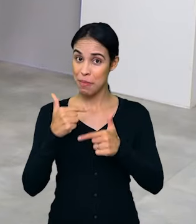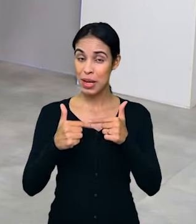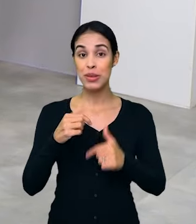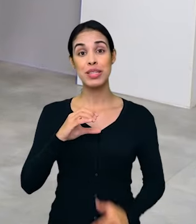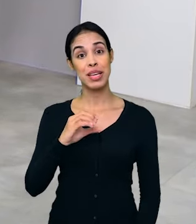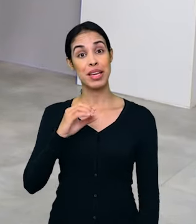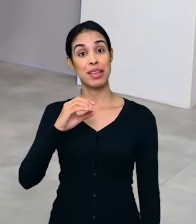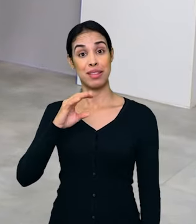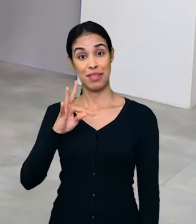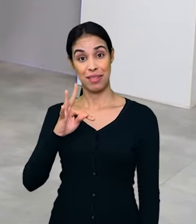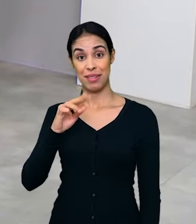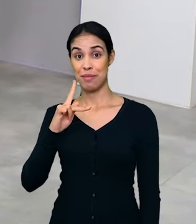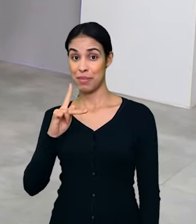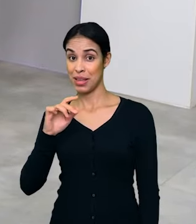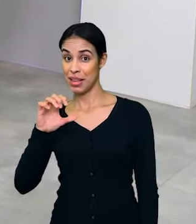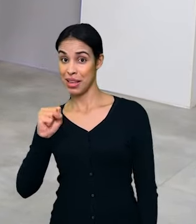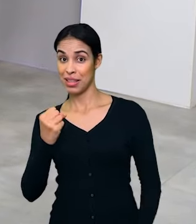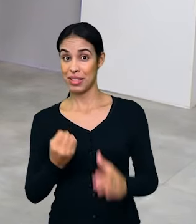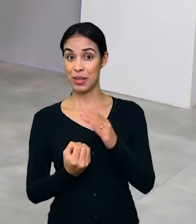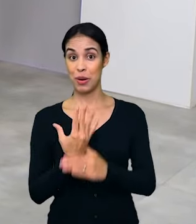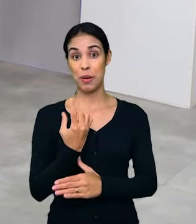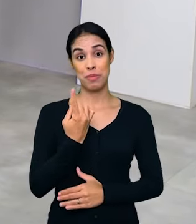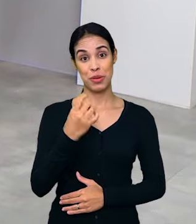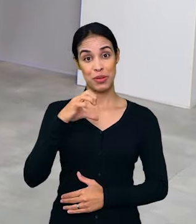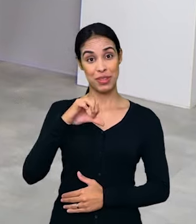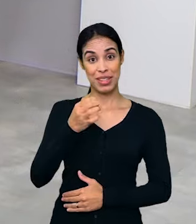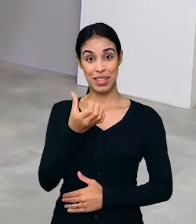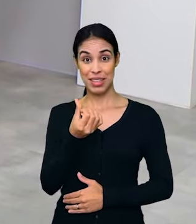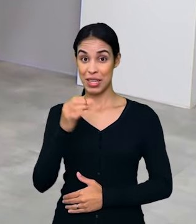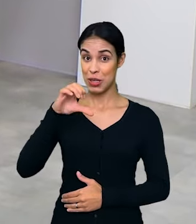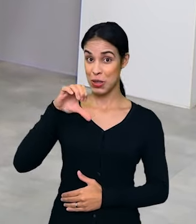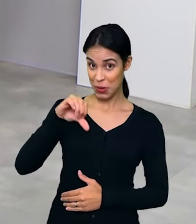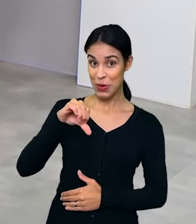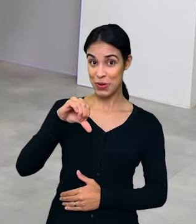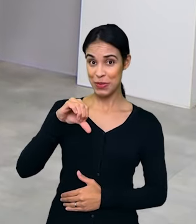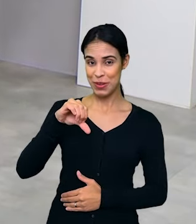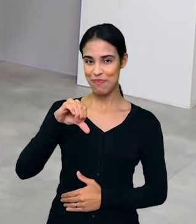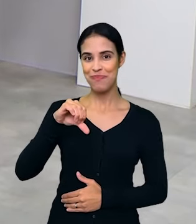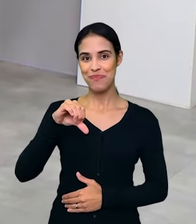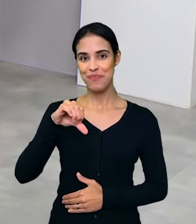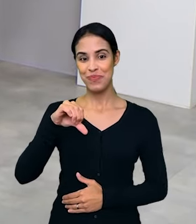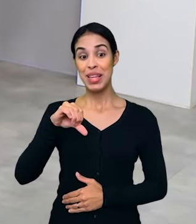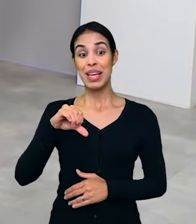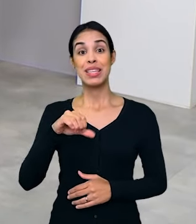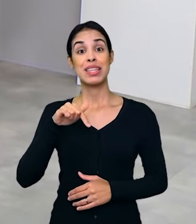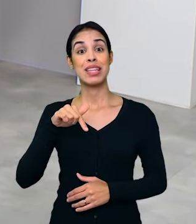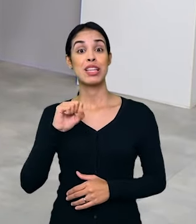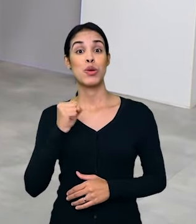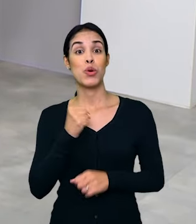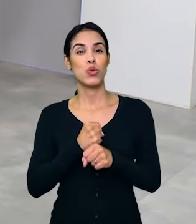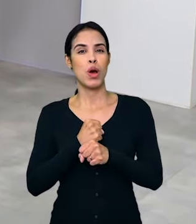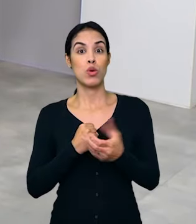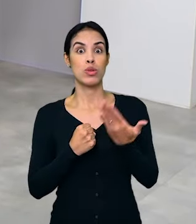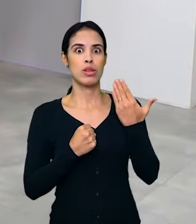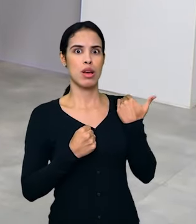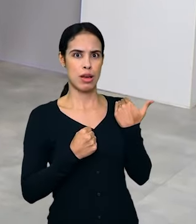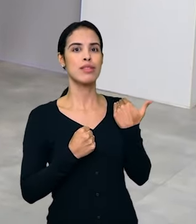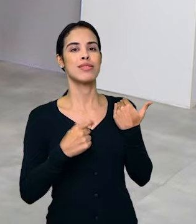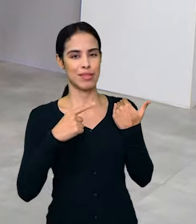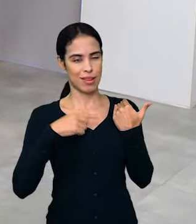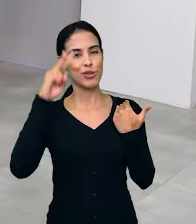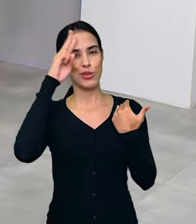A CTPS, como conhecemos hoje, foi criada em 1969, mas começou a ganhar forma 78 anos antes.